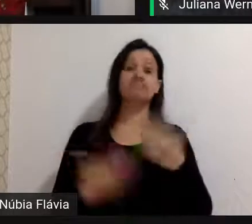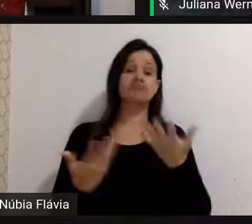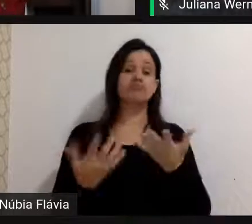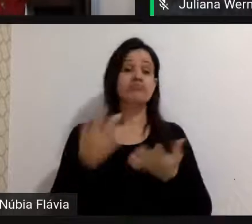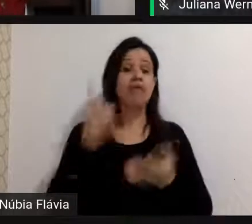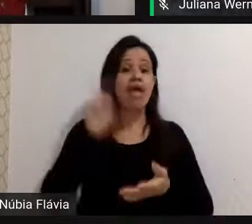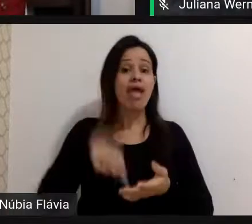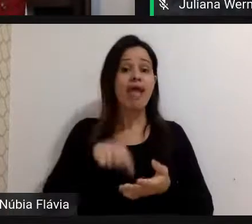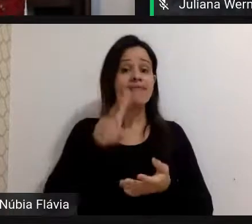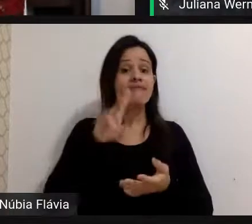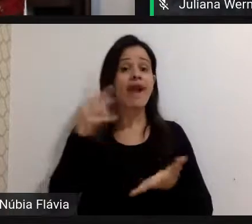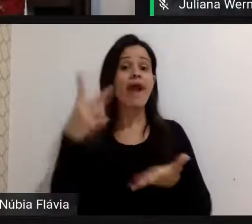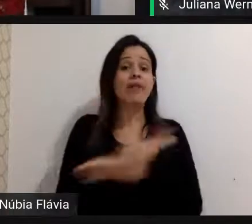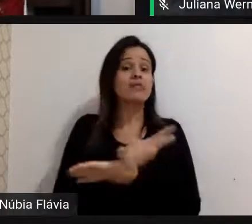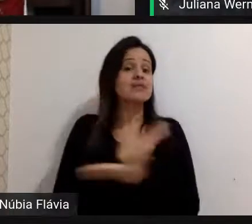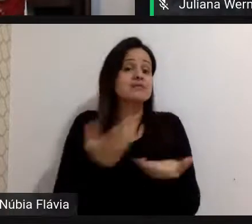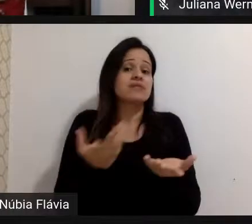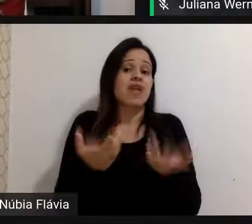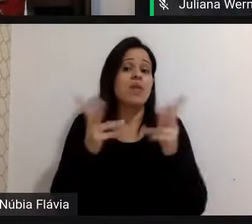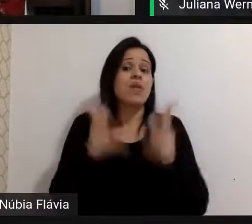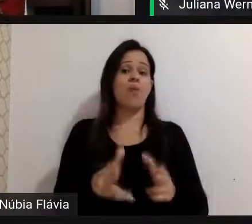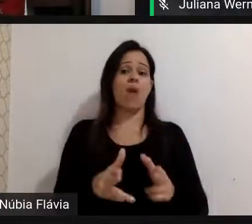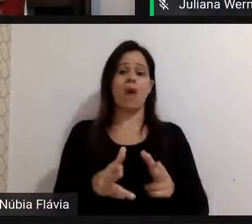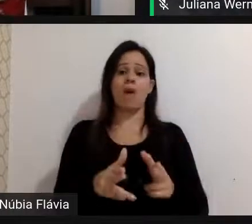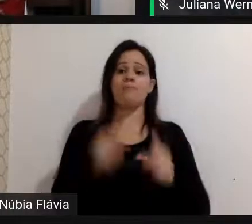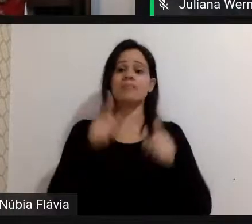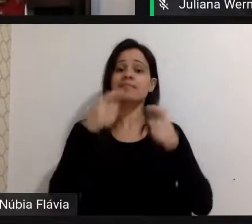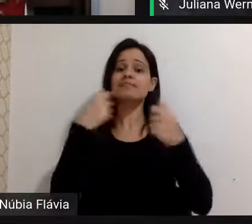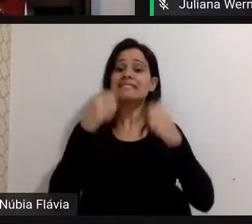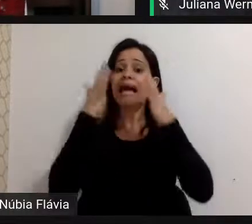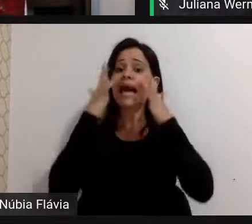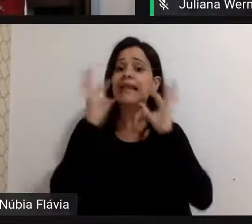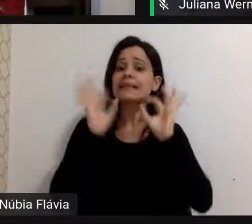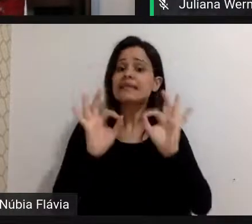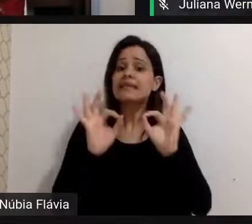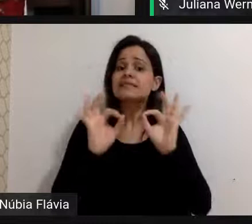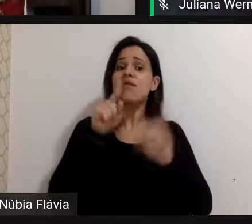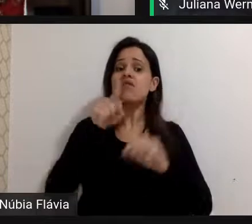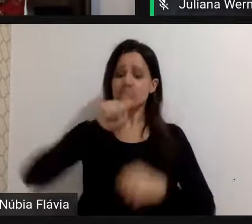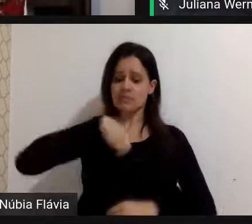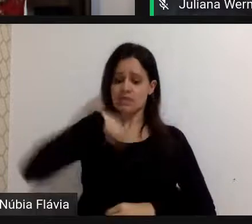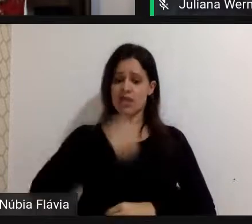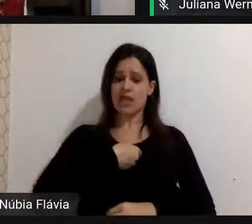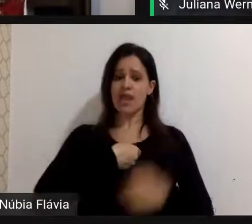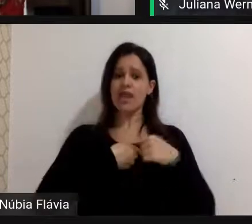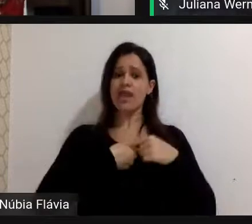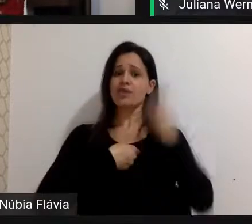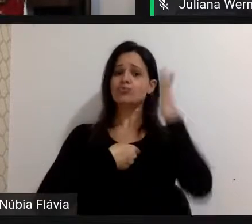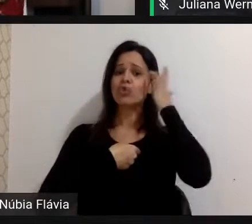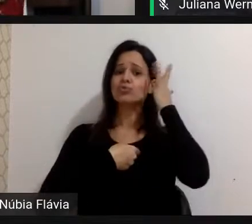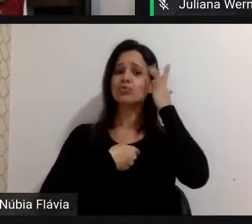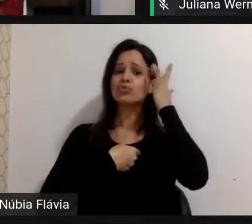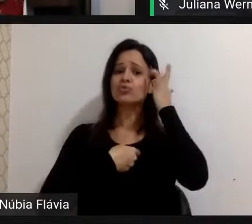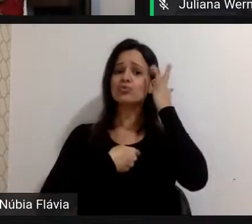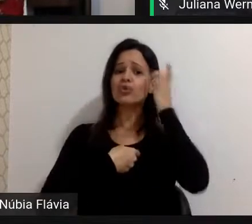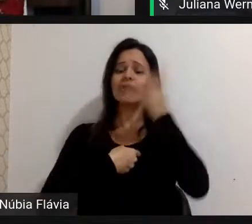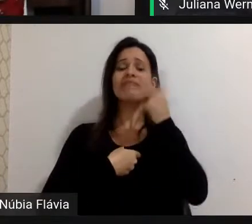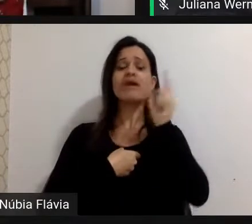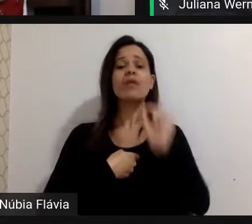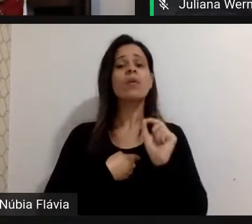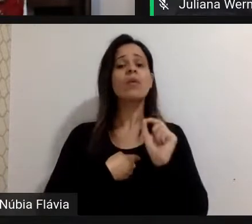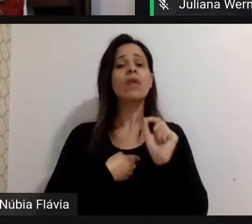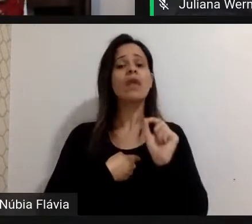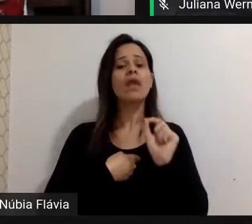vai acontecer. Então, prestem muita atenção nesses rótulos que vocês diariamente vão colocando em vocês. Porque